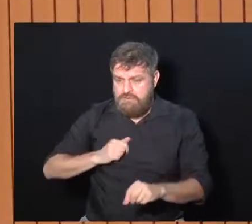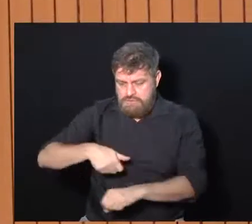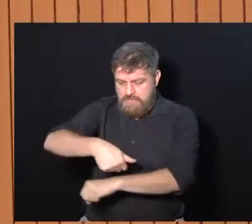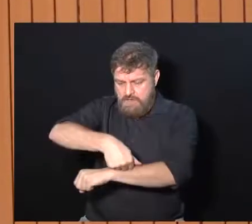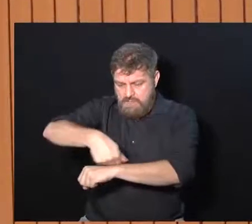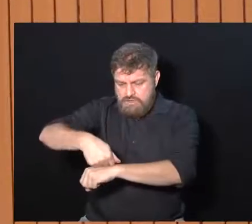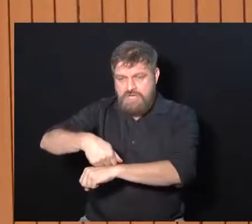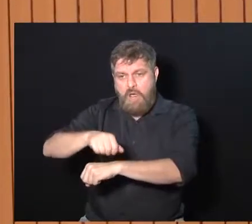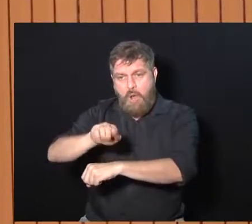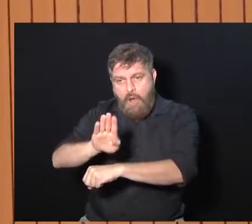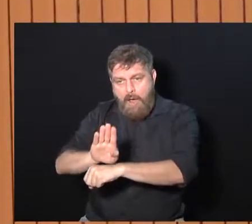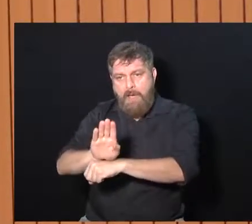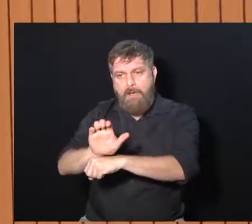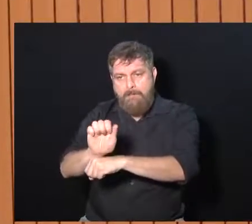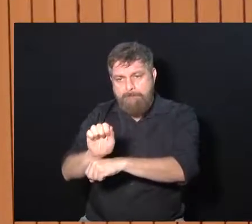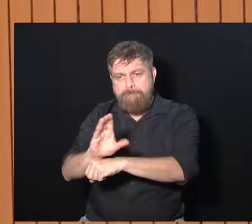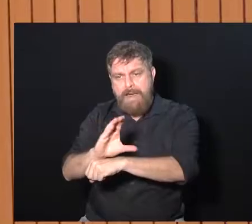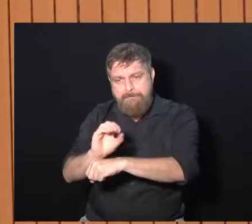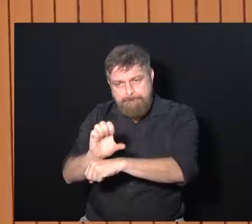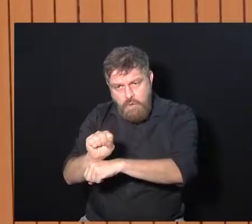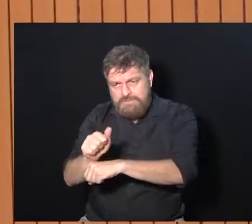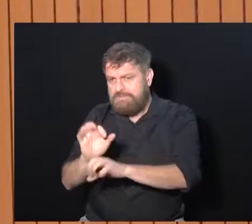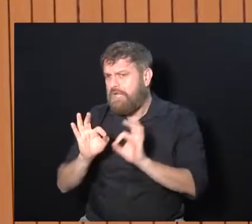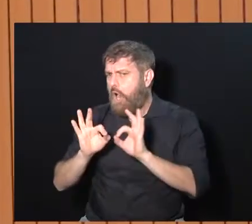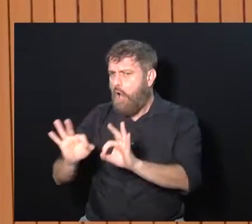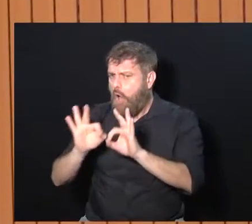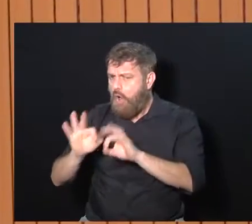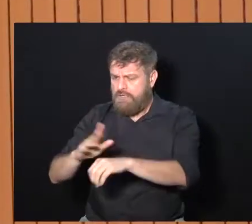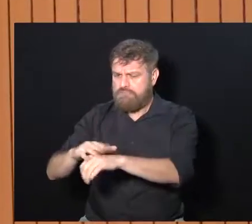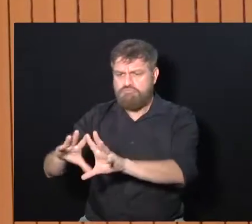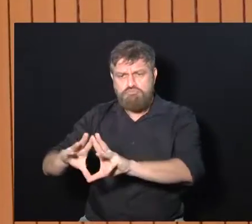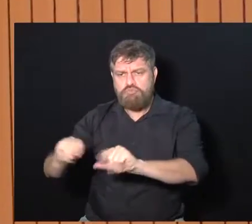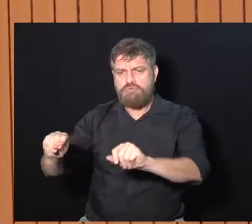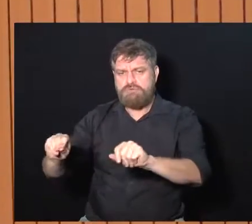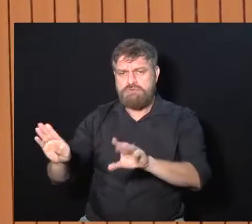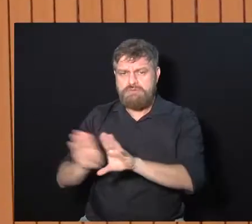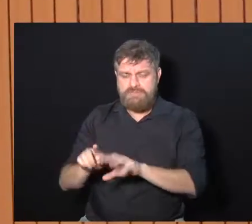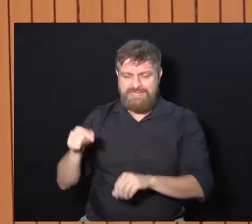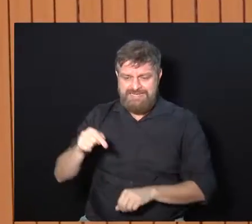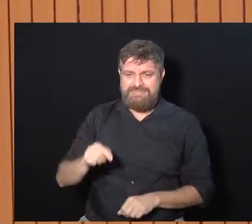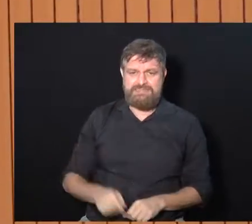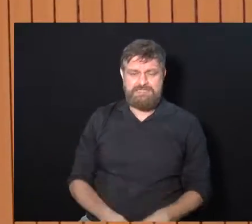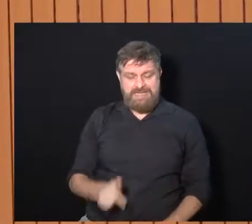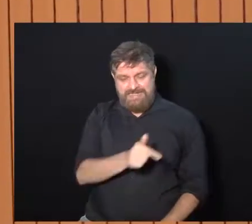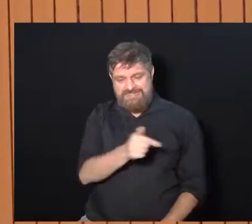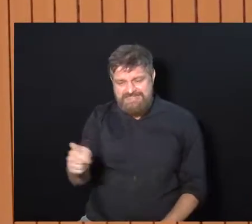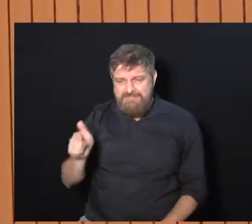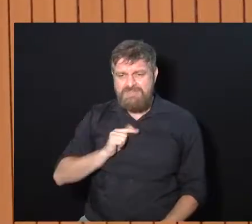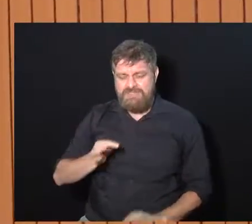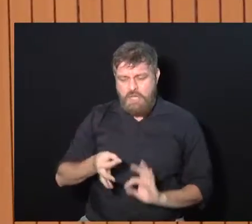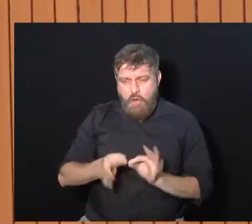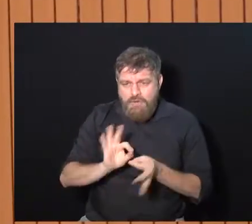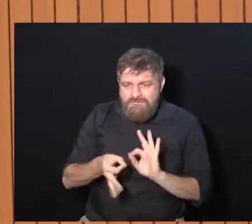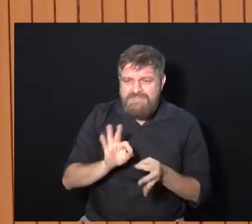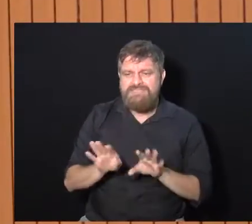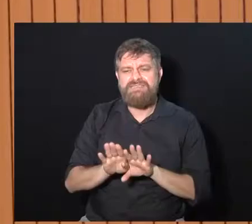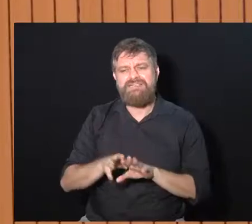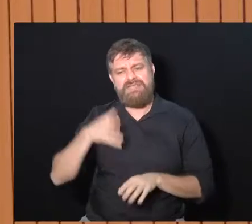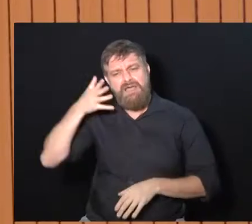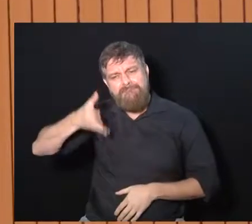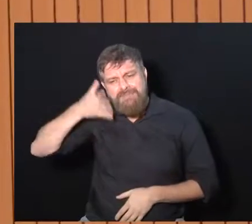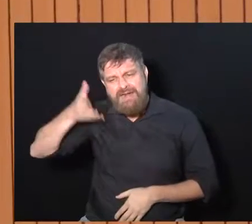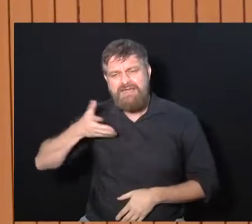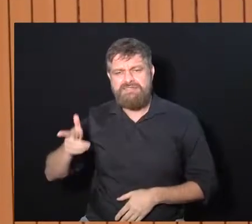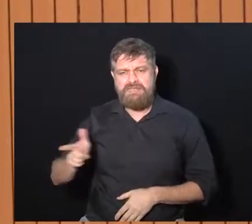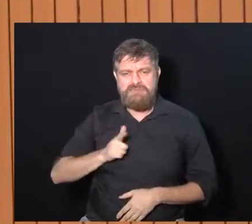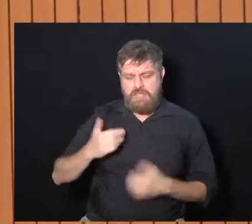Então, esse evento, ele tem várias palestras, oficinas, tem